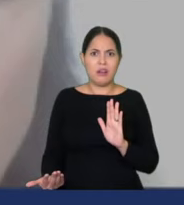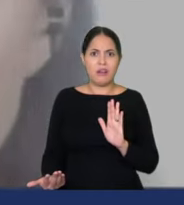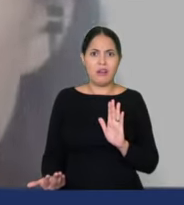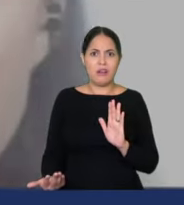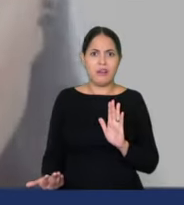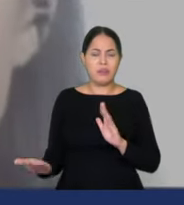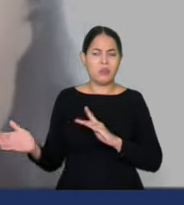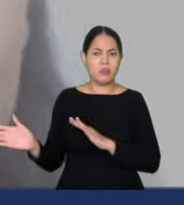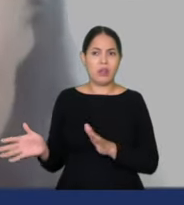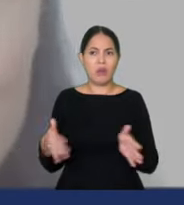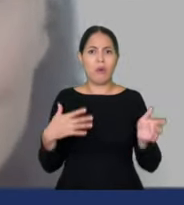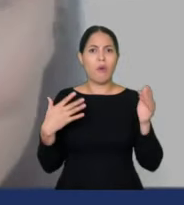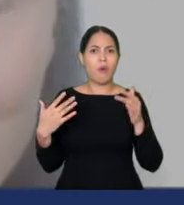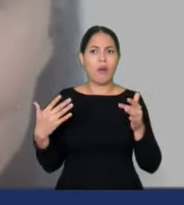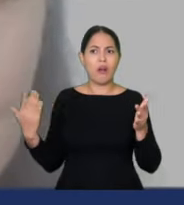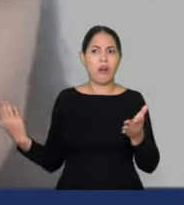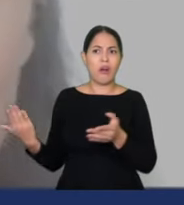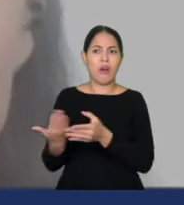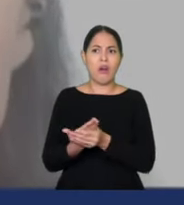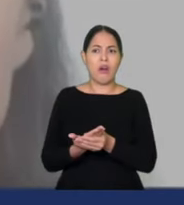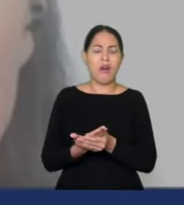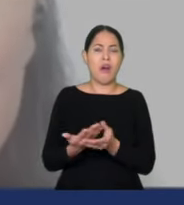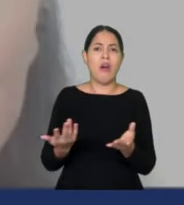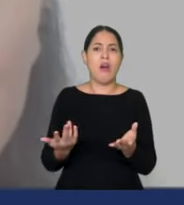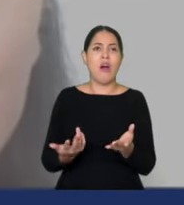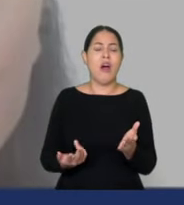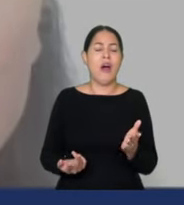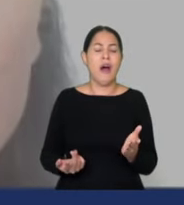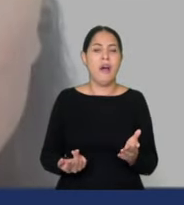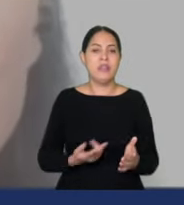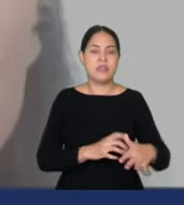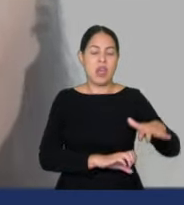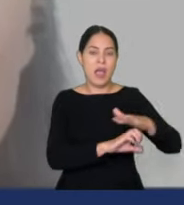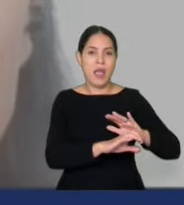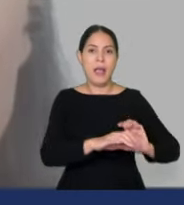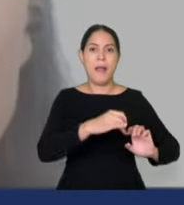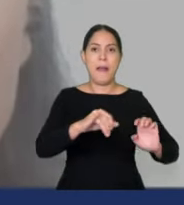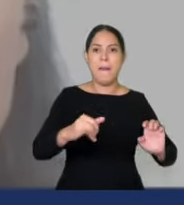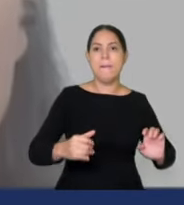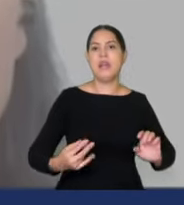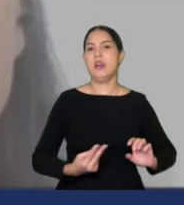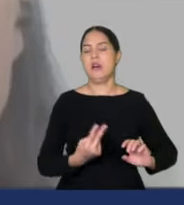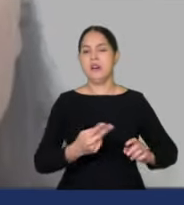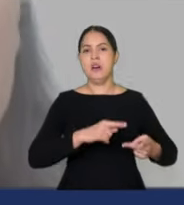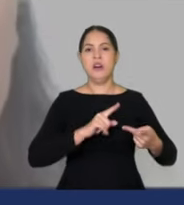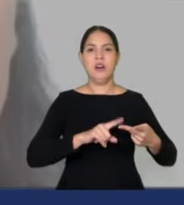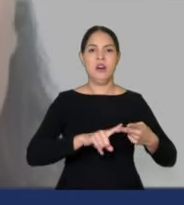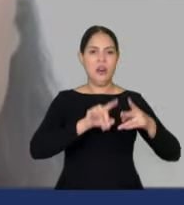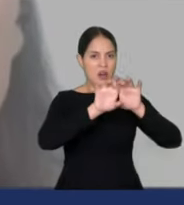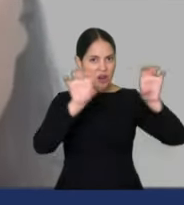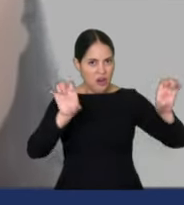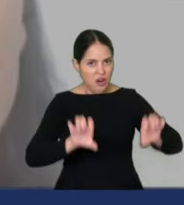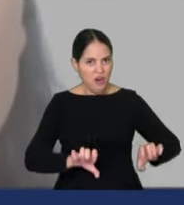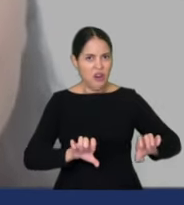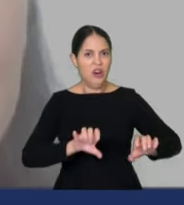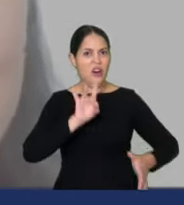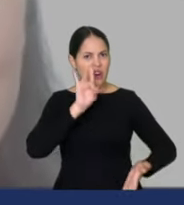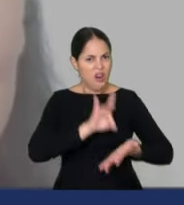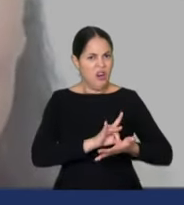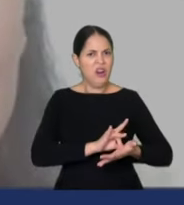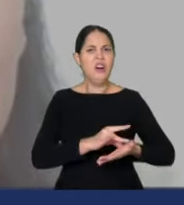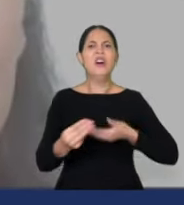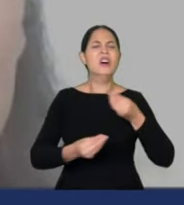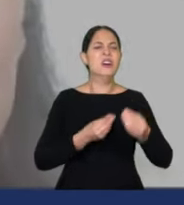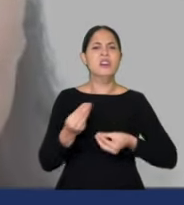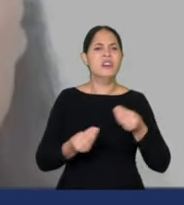durante a construção da valoração da empresa, a construção justamente da estruturação de como ficará